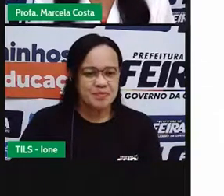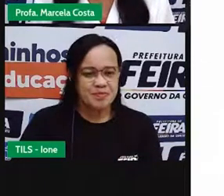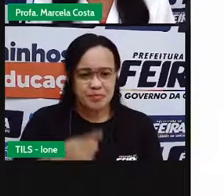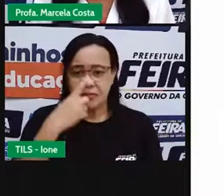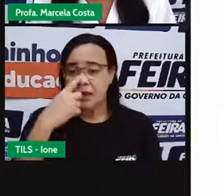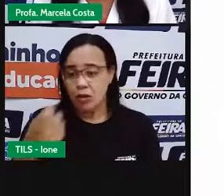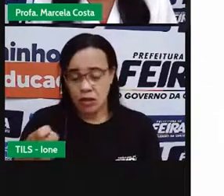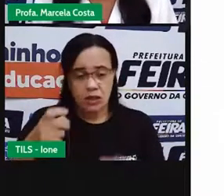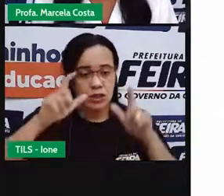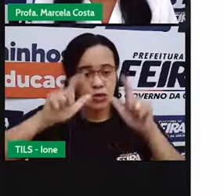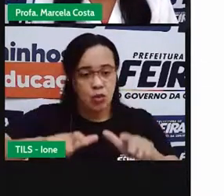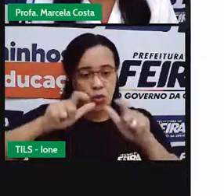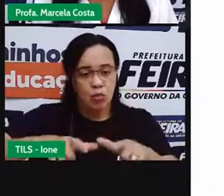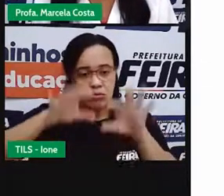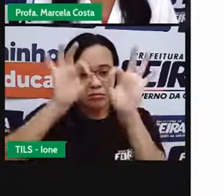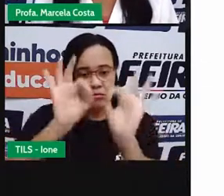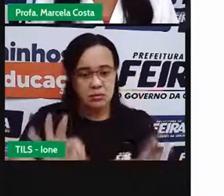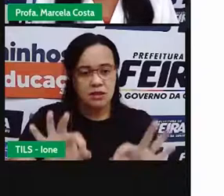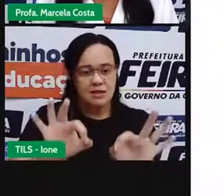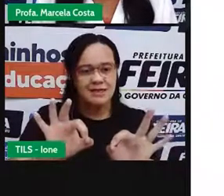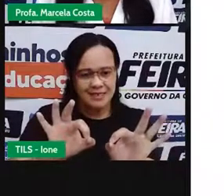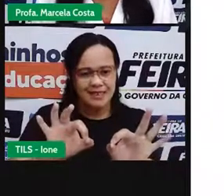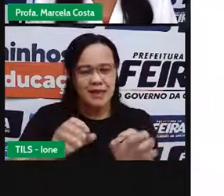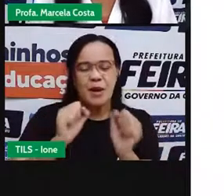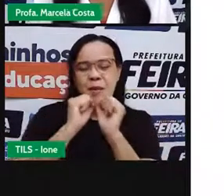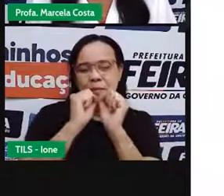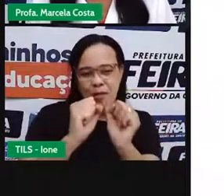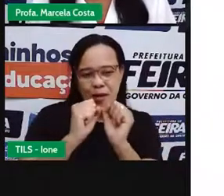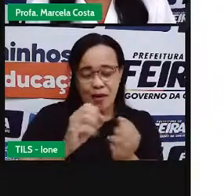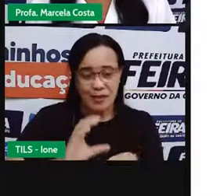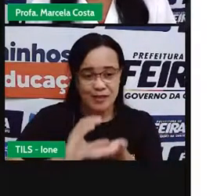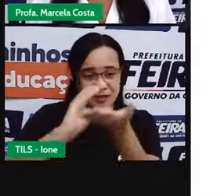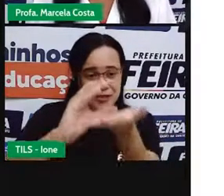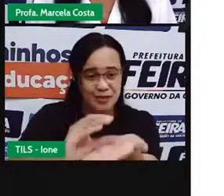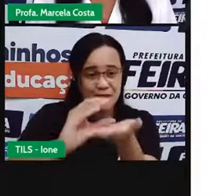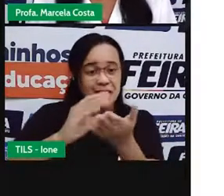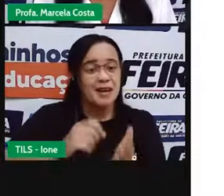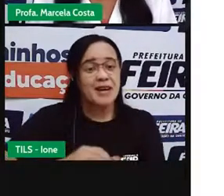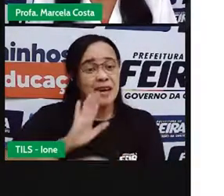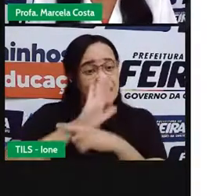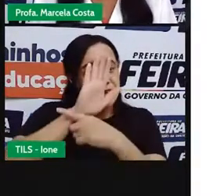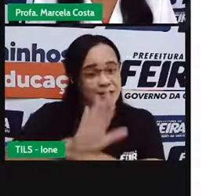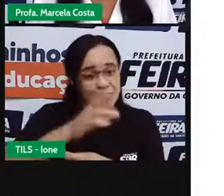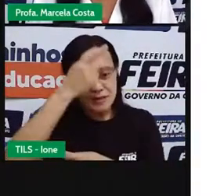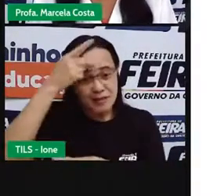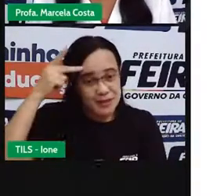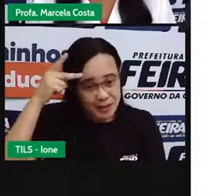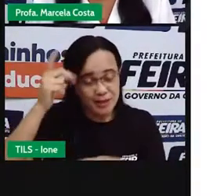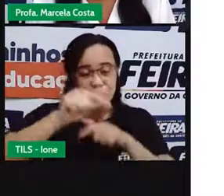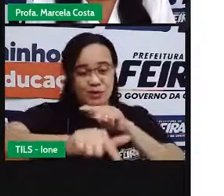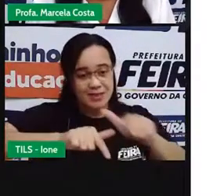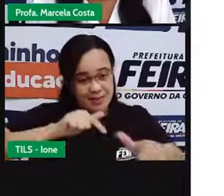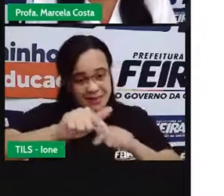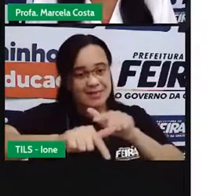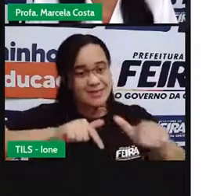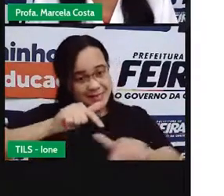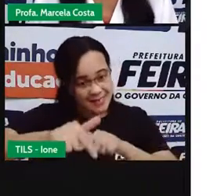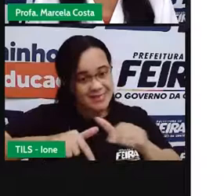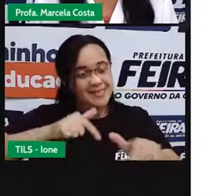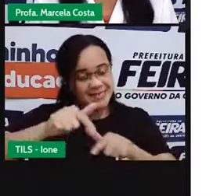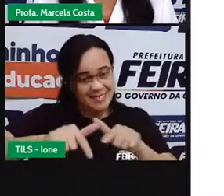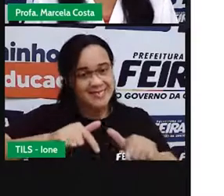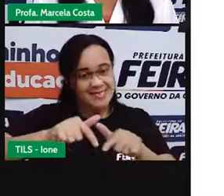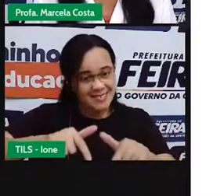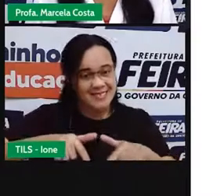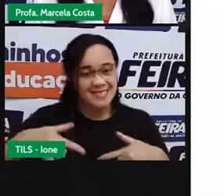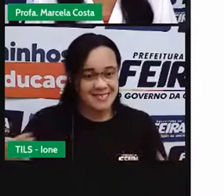no lugar certo, ele pode gerar renda, trabalho. Tem pessoas que trabalham,